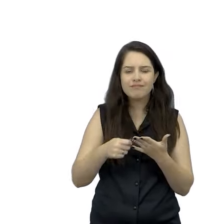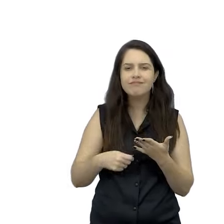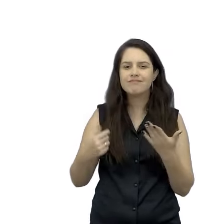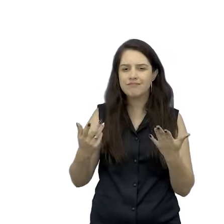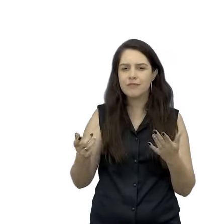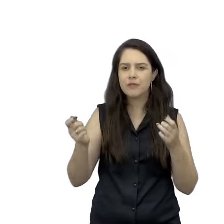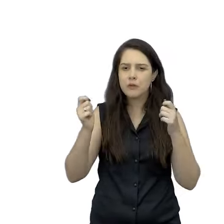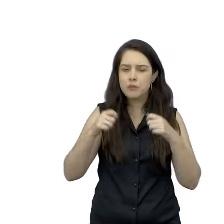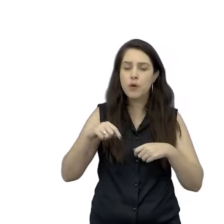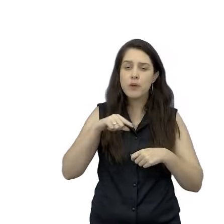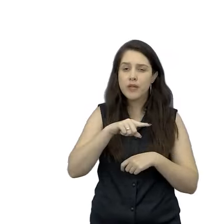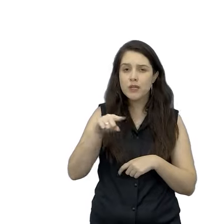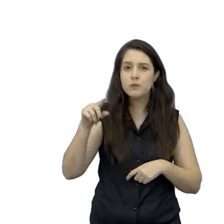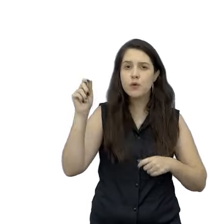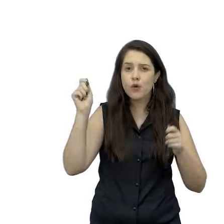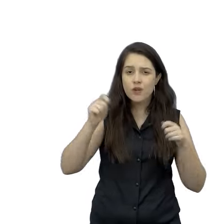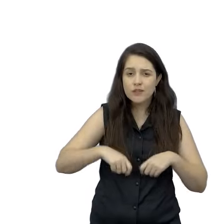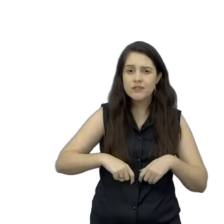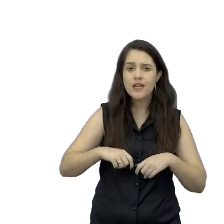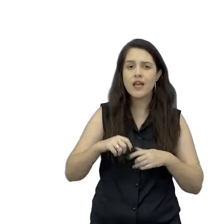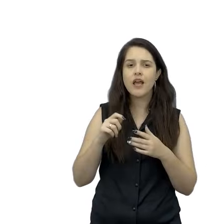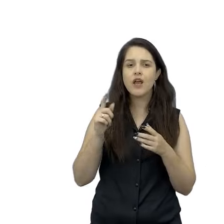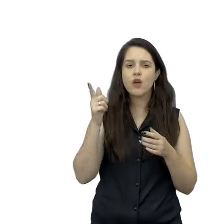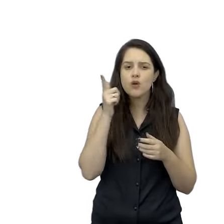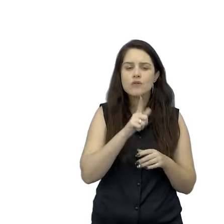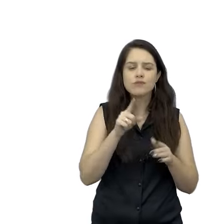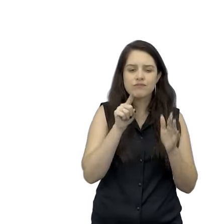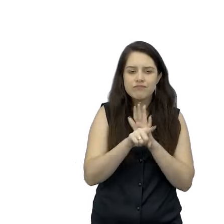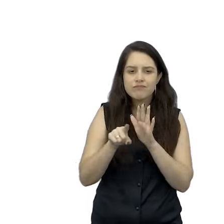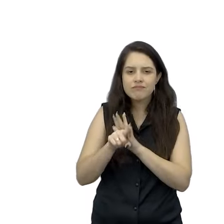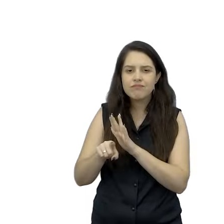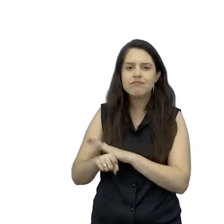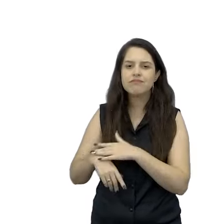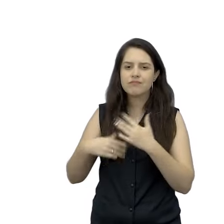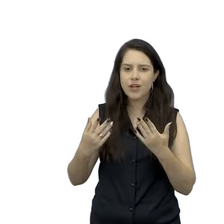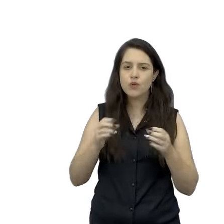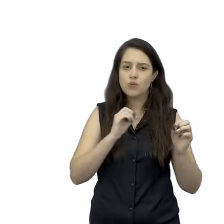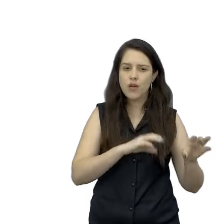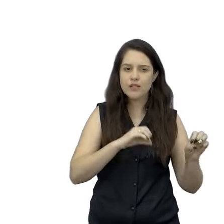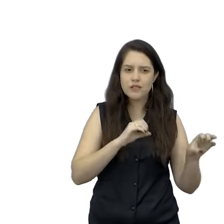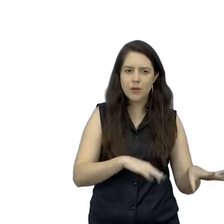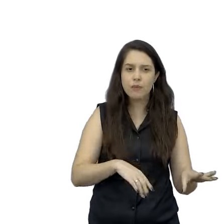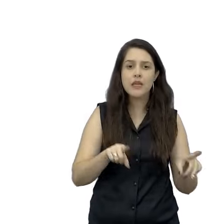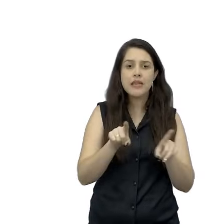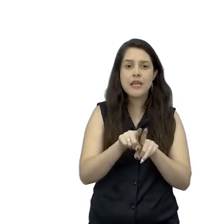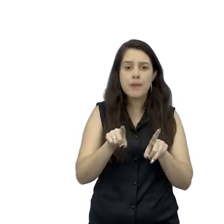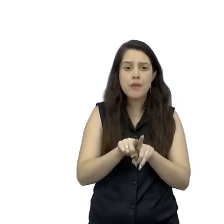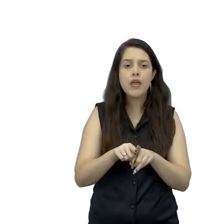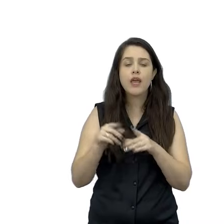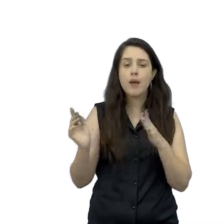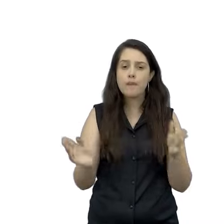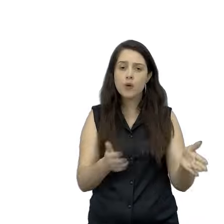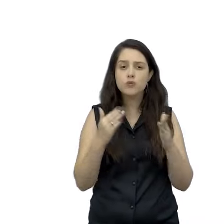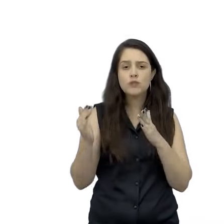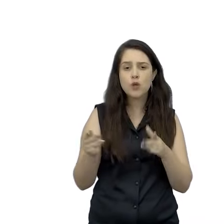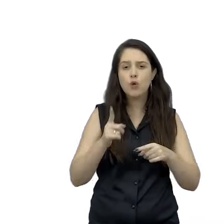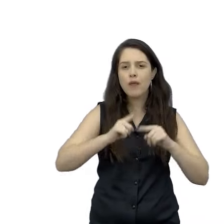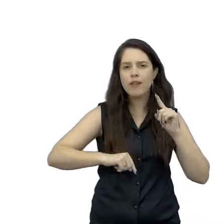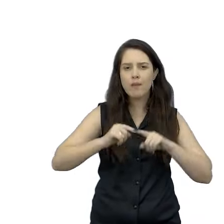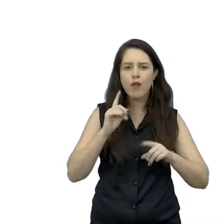estruturantes, né, para que eles possam avançar no seu percurso educacional. E a matriz também nos orienta, né, a produção do